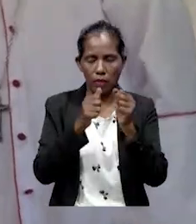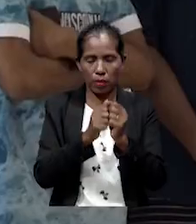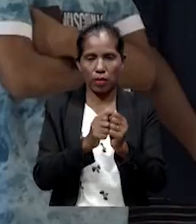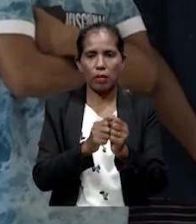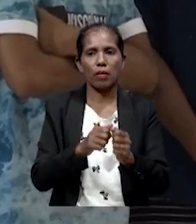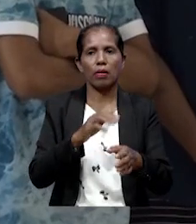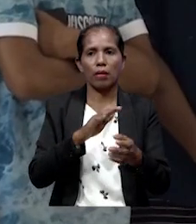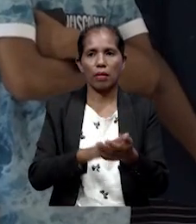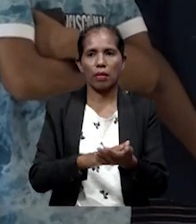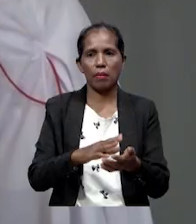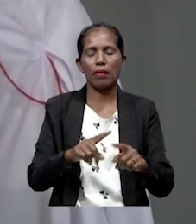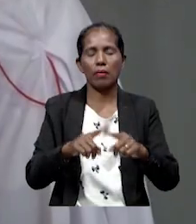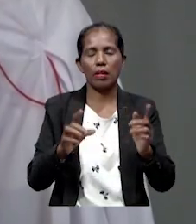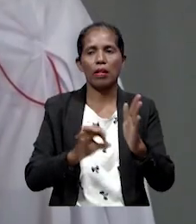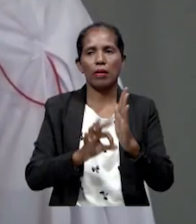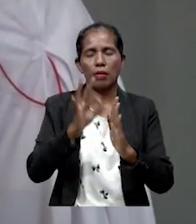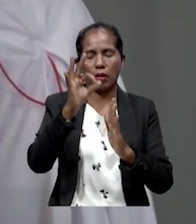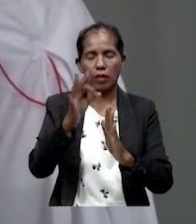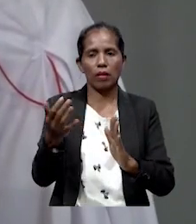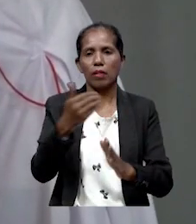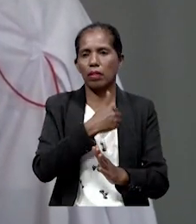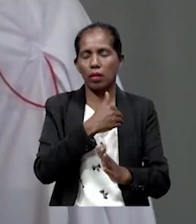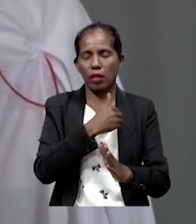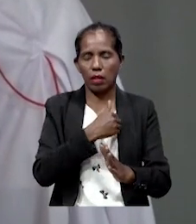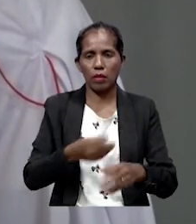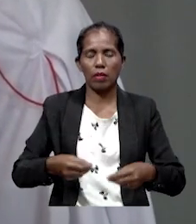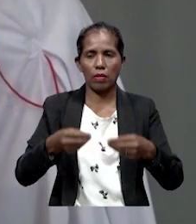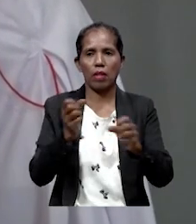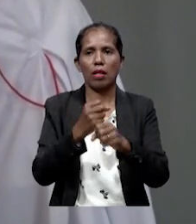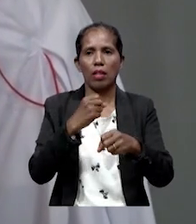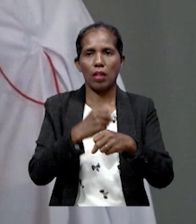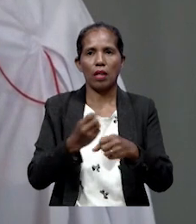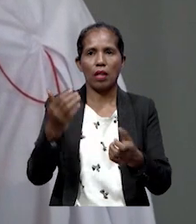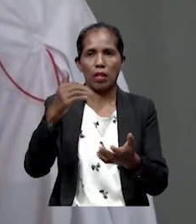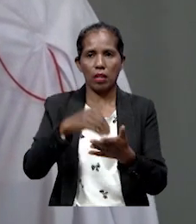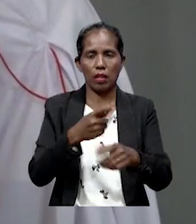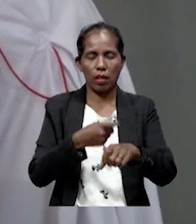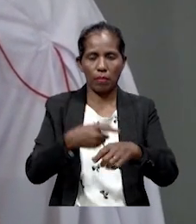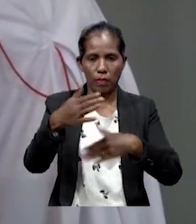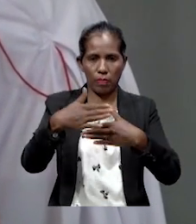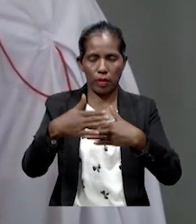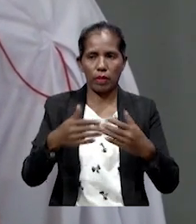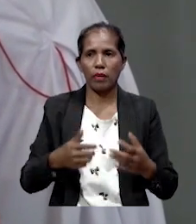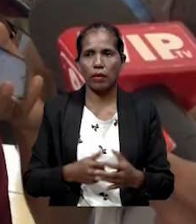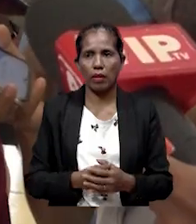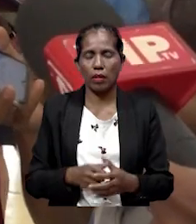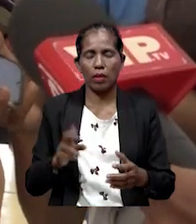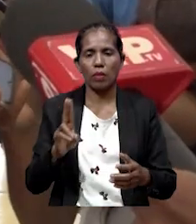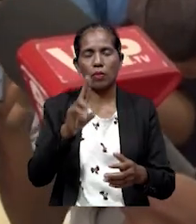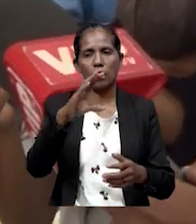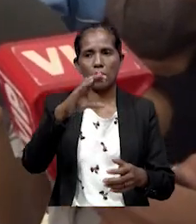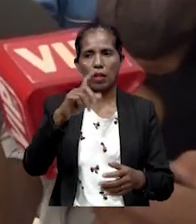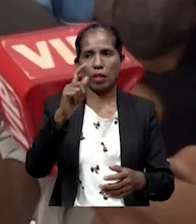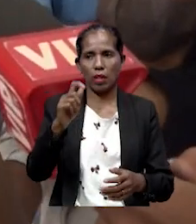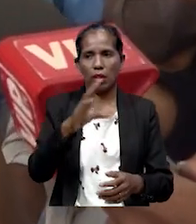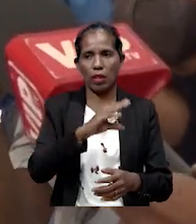Balung, maibe iha fakuldade nebe sedau posse, sei halau fali iha tempo badak. Universidade Católica Timorense, São